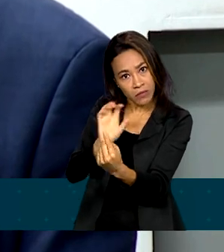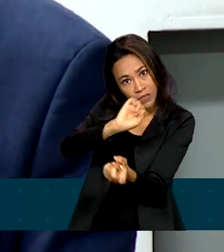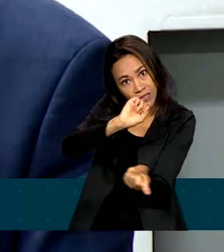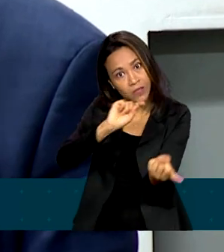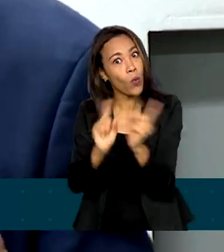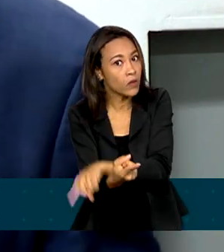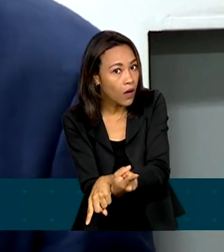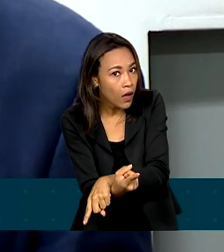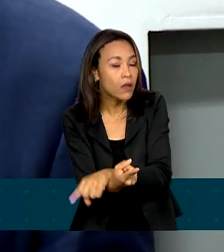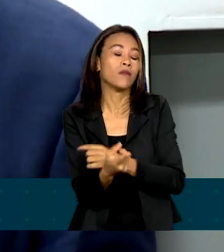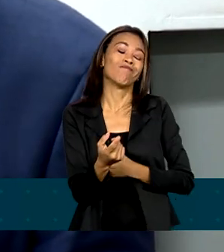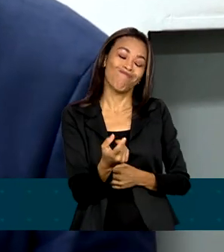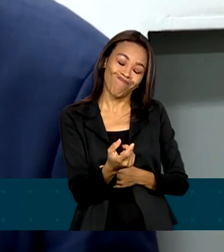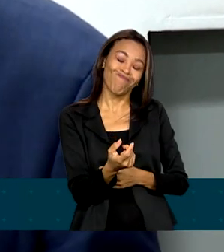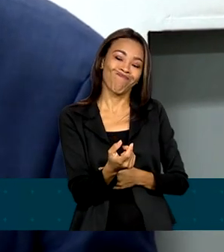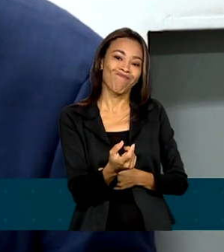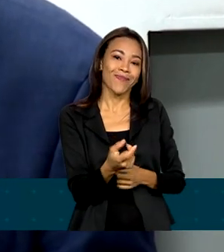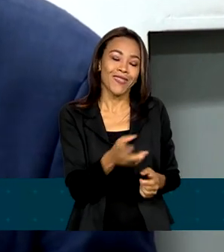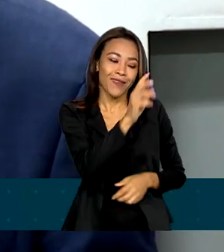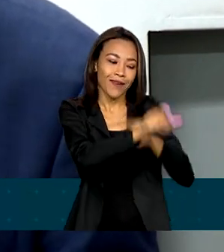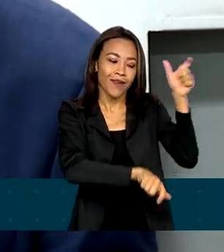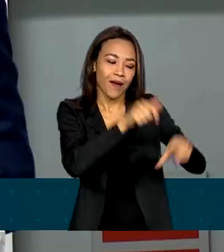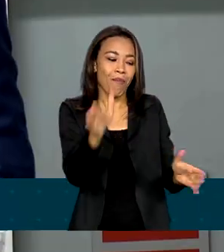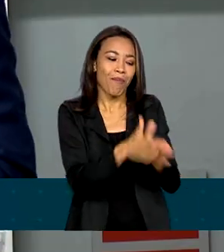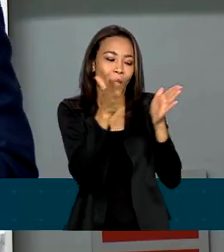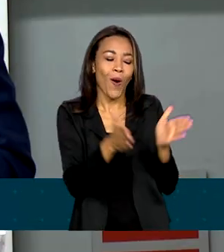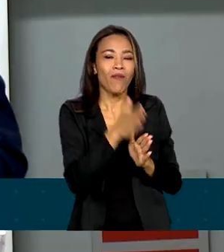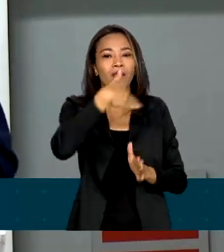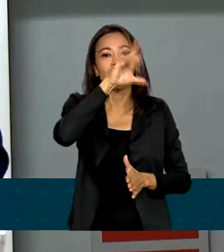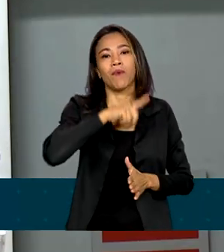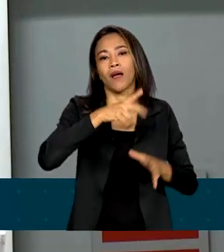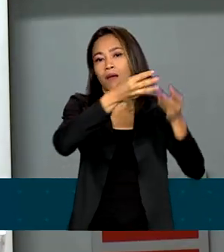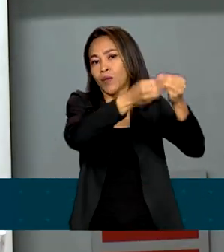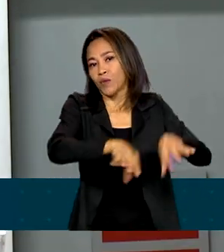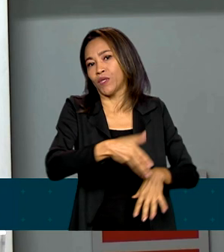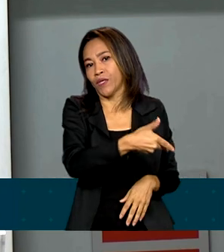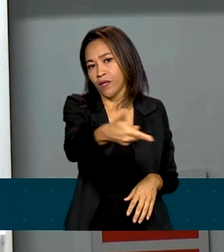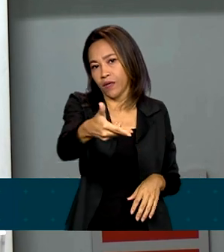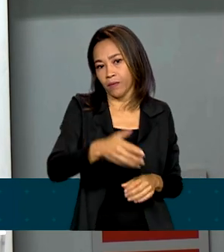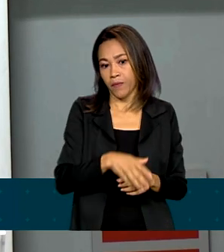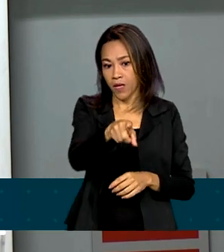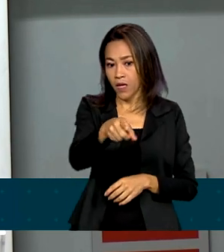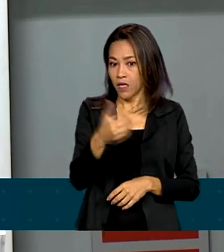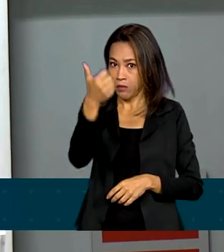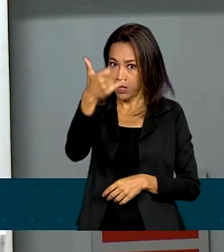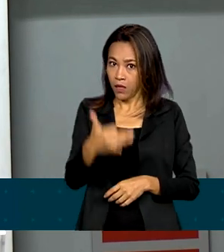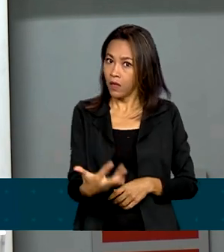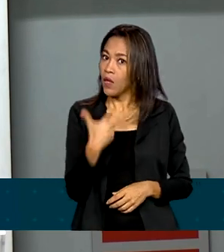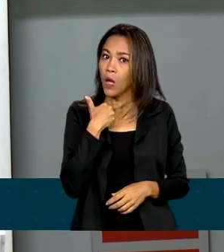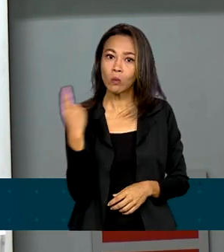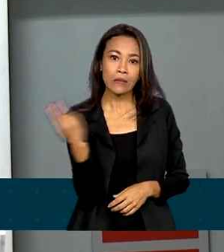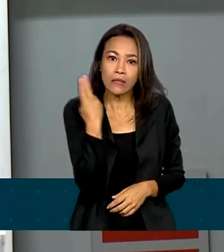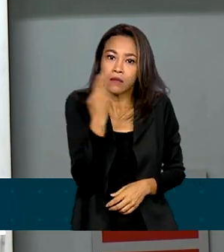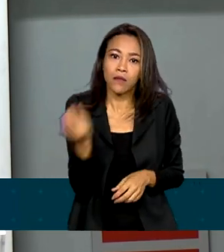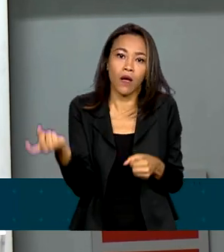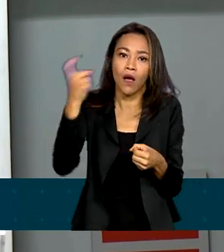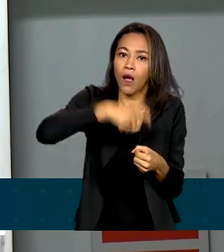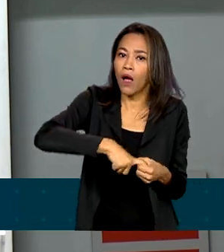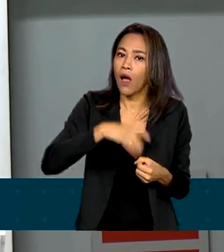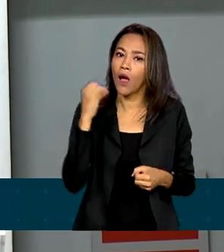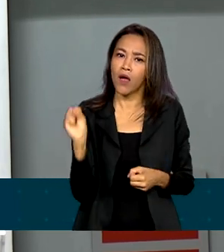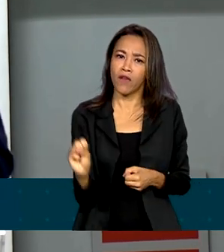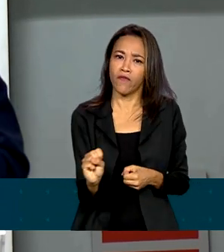contrário, a população pobre será a mais atingida. Não pode voltar a inflação. Porque a inflação não